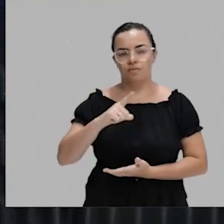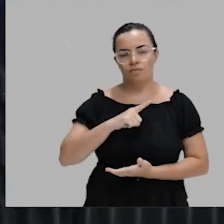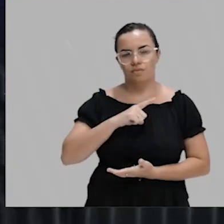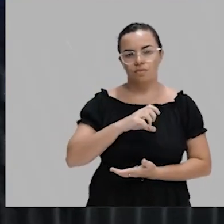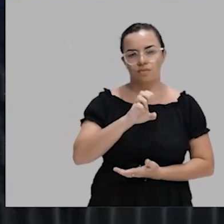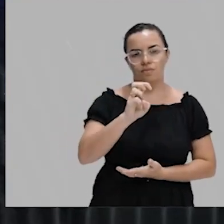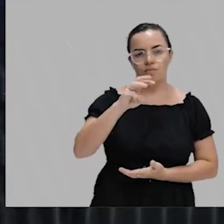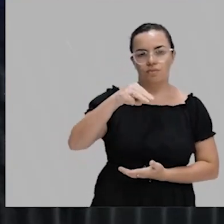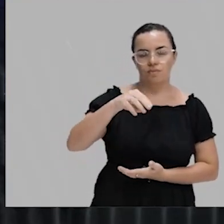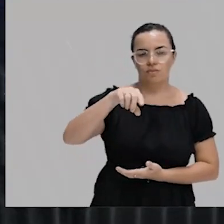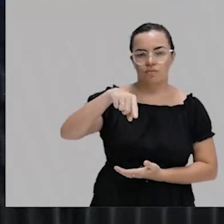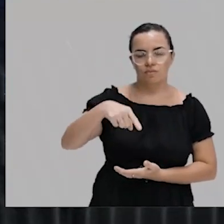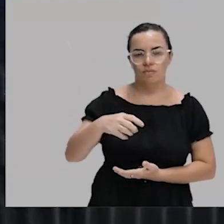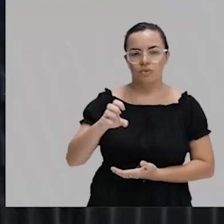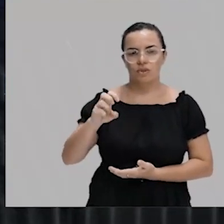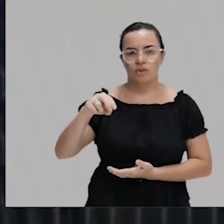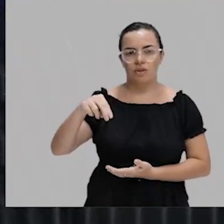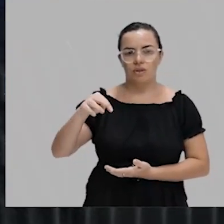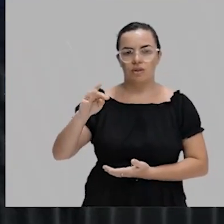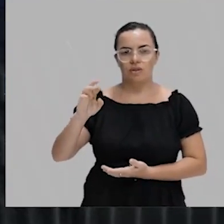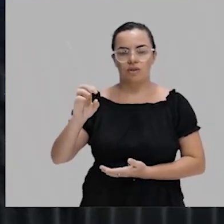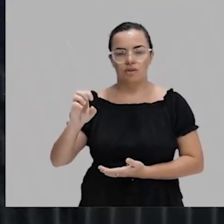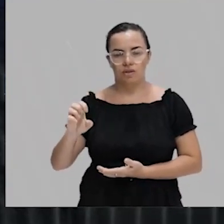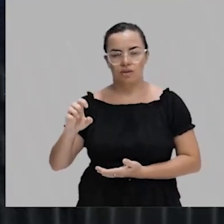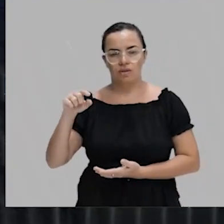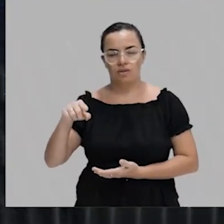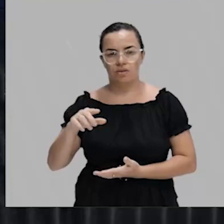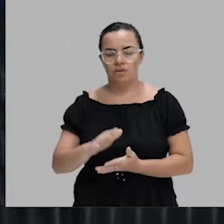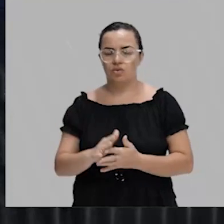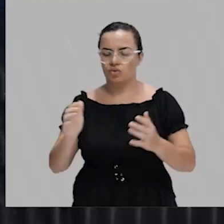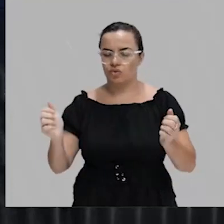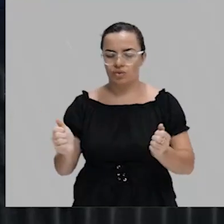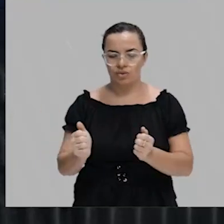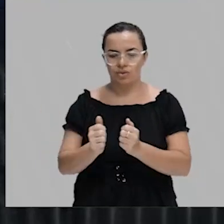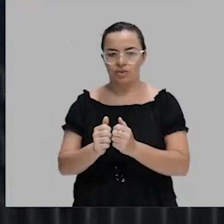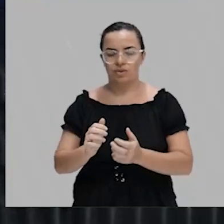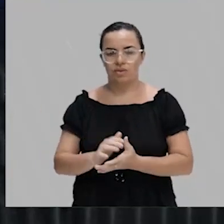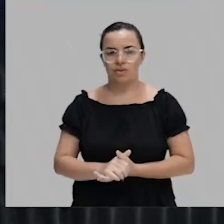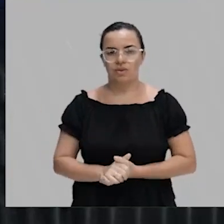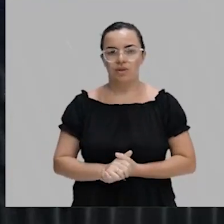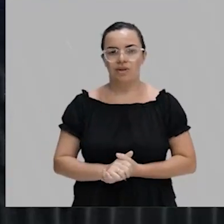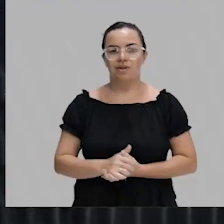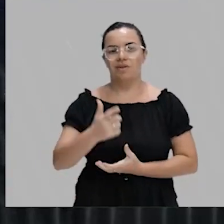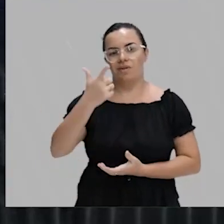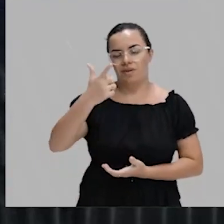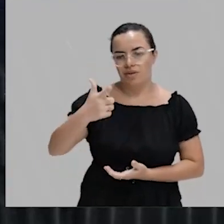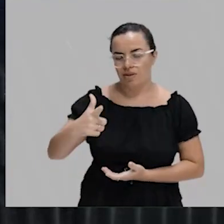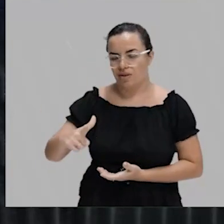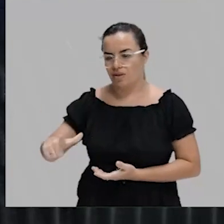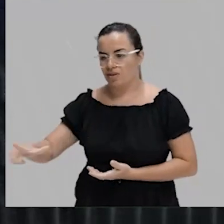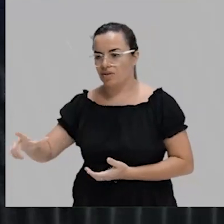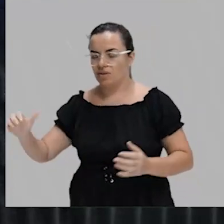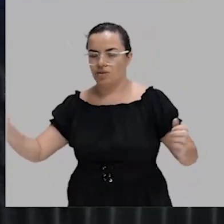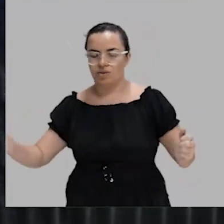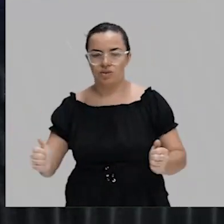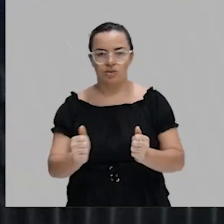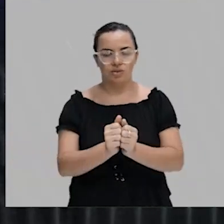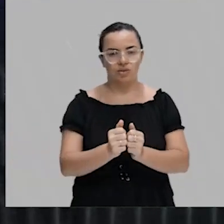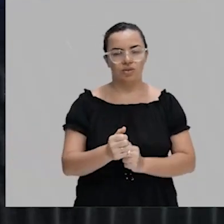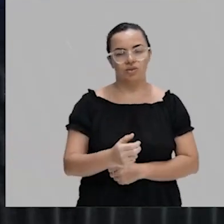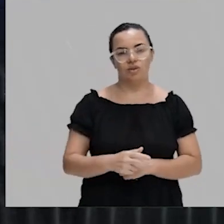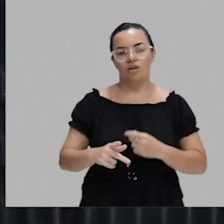em, entre. Em, entre. Junta tudo. A, ante, até, após, com, contra,